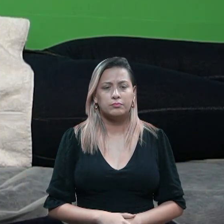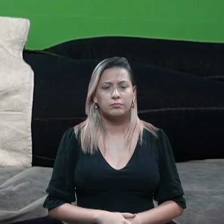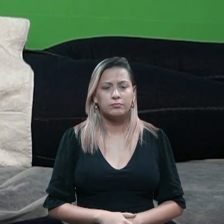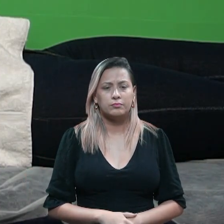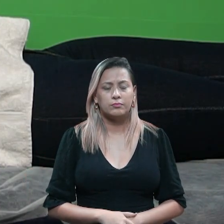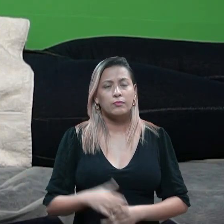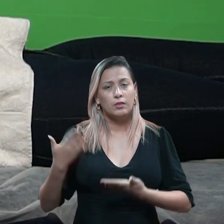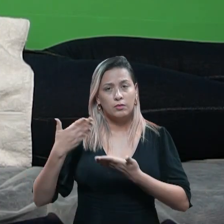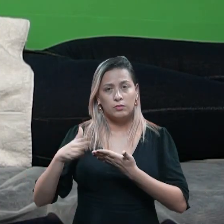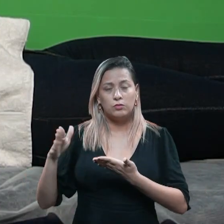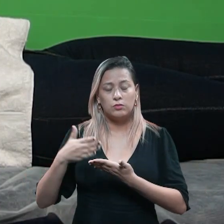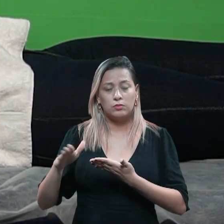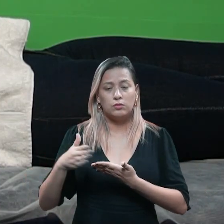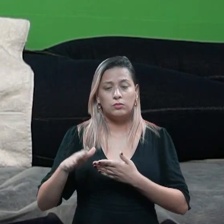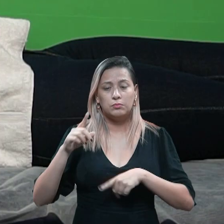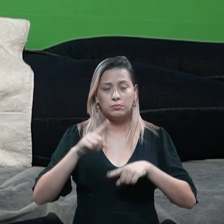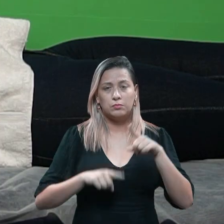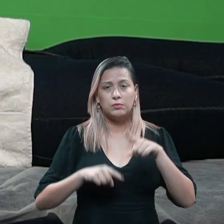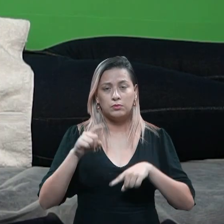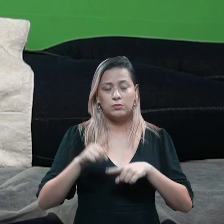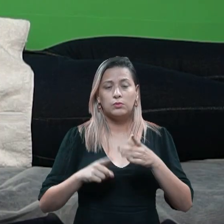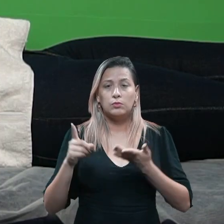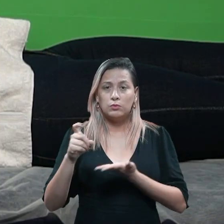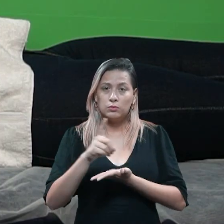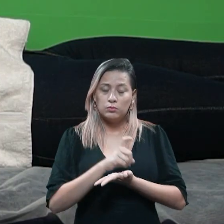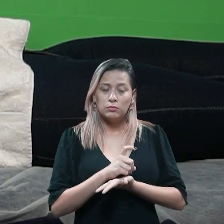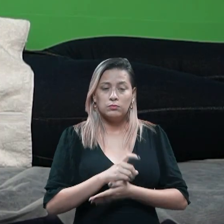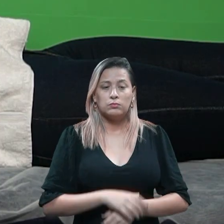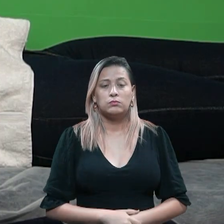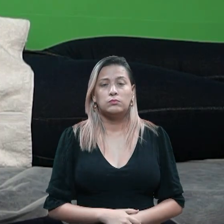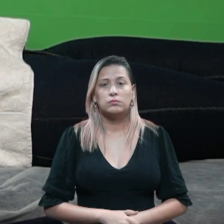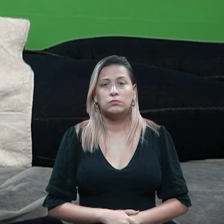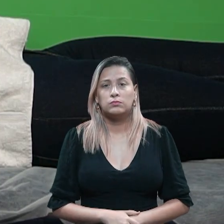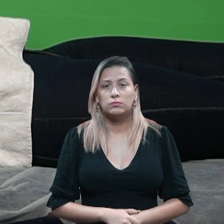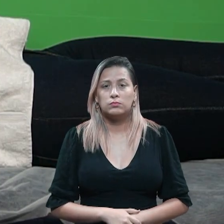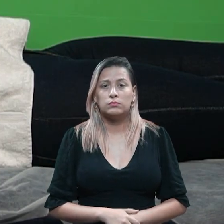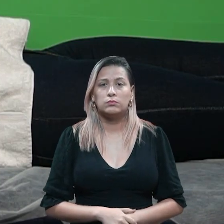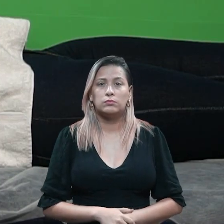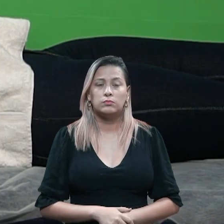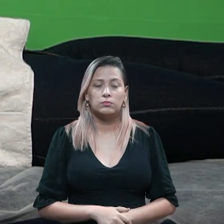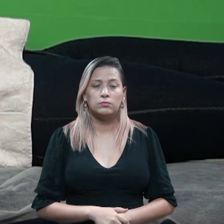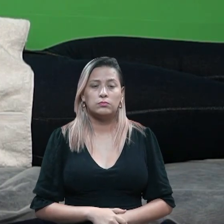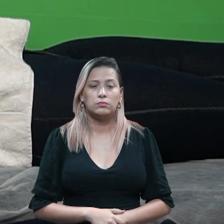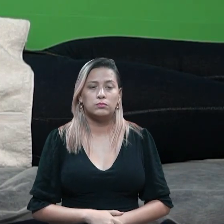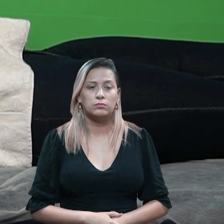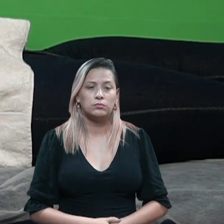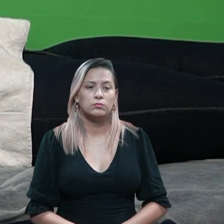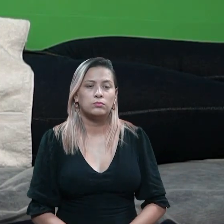o emoliente que eu coloquei aqui, certo? E vou fazer a extração.